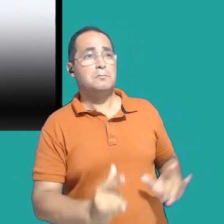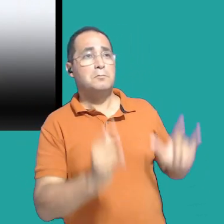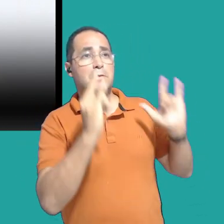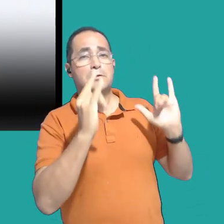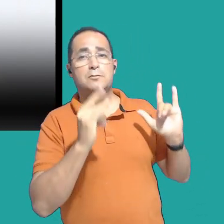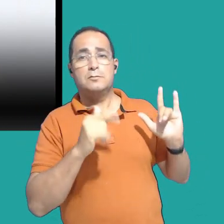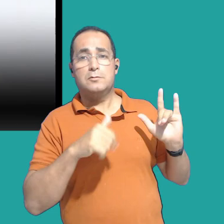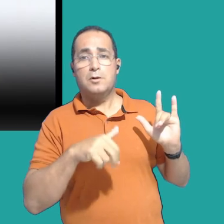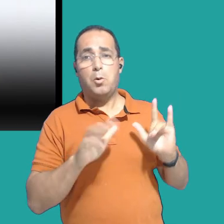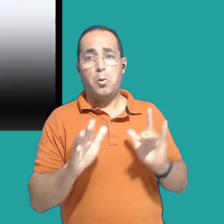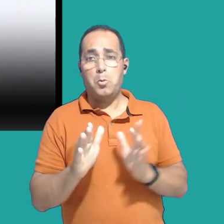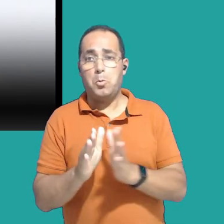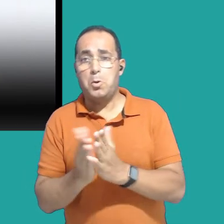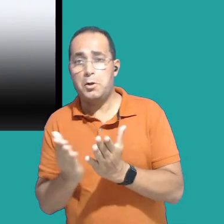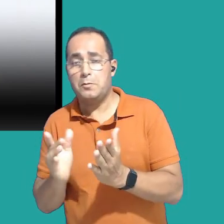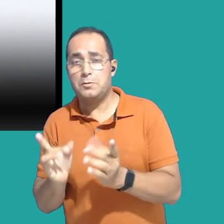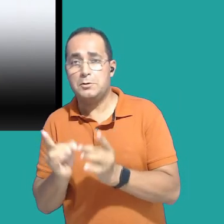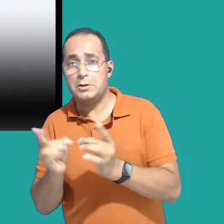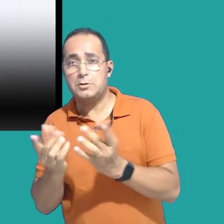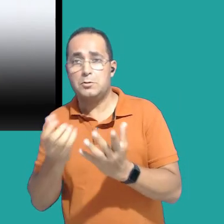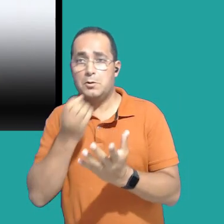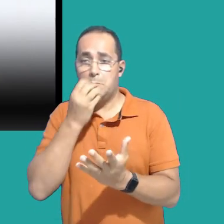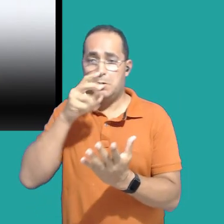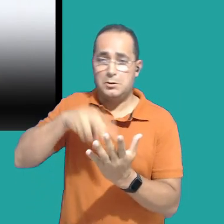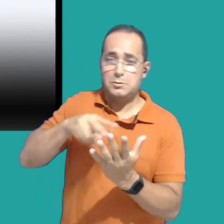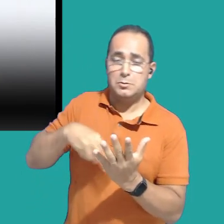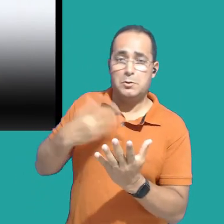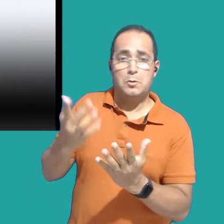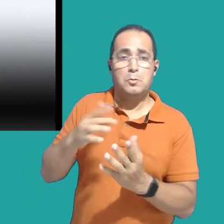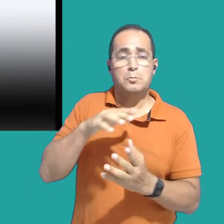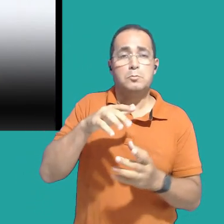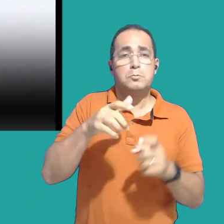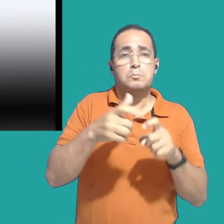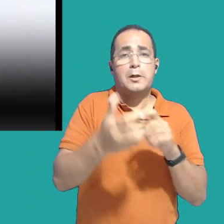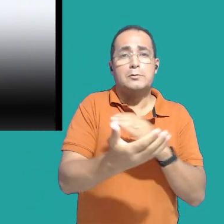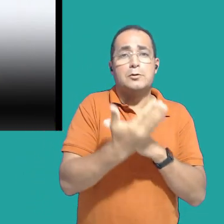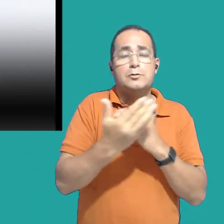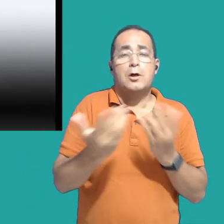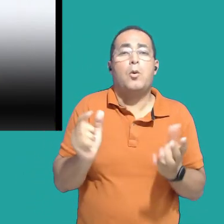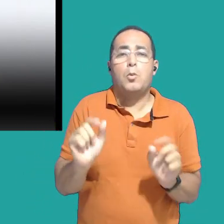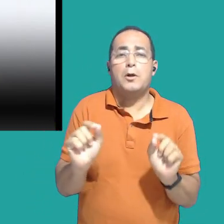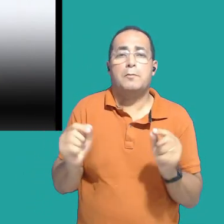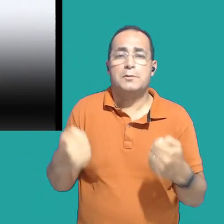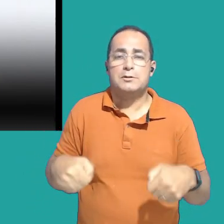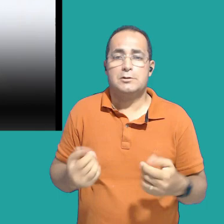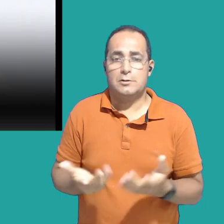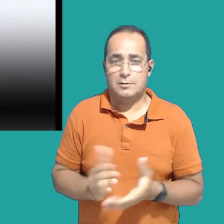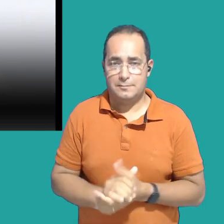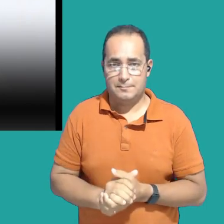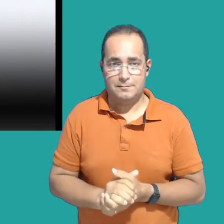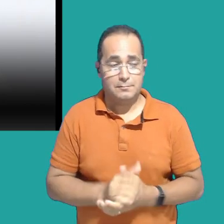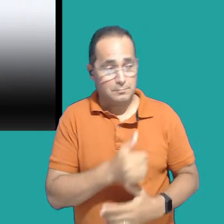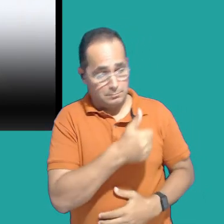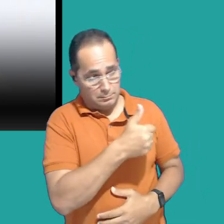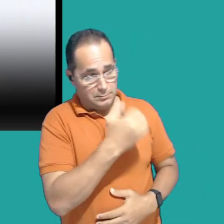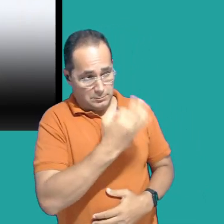um prédio, ou acessar um livro didático, uma boa leitura, um serviço de saúde. Certo.